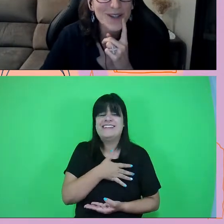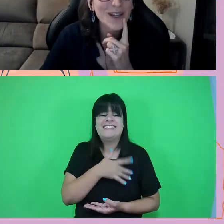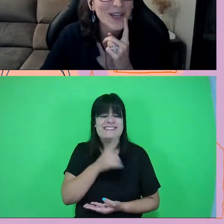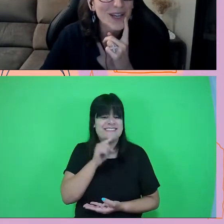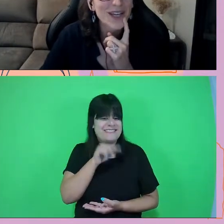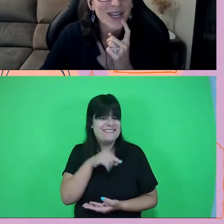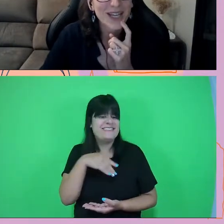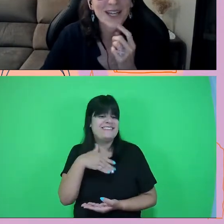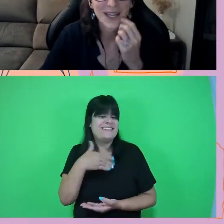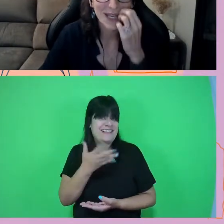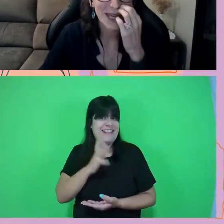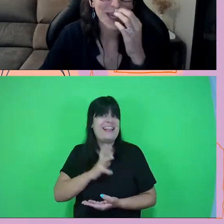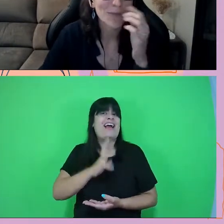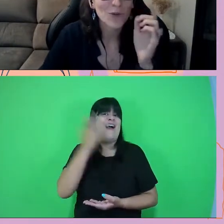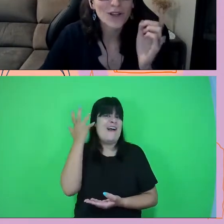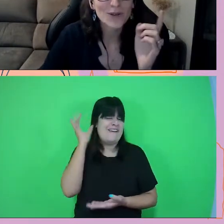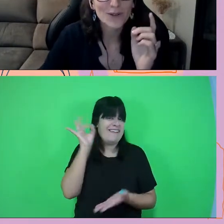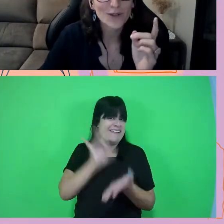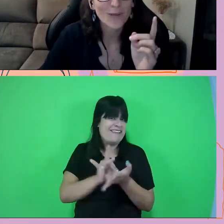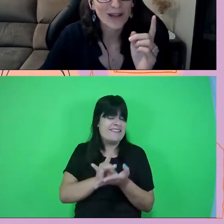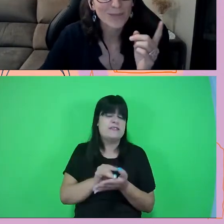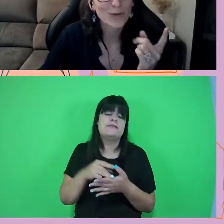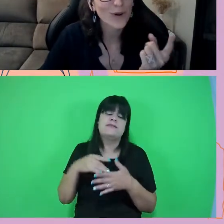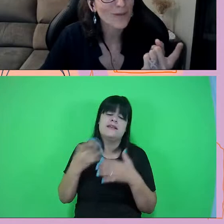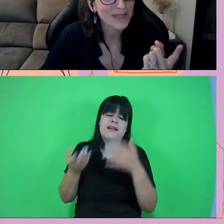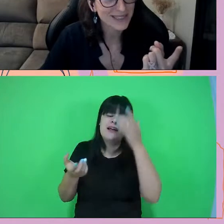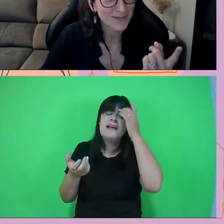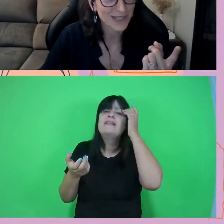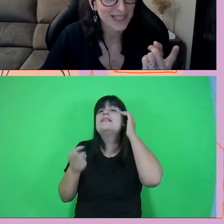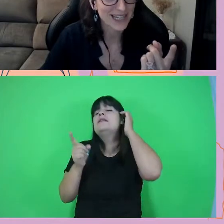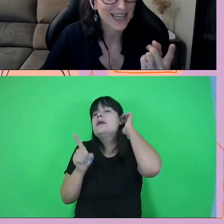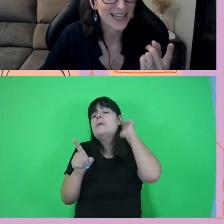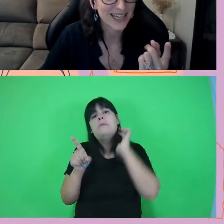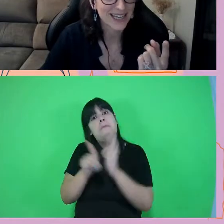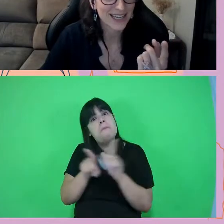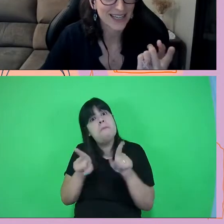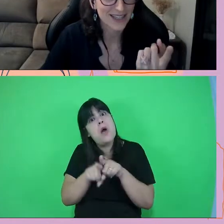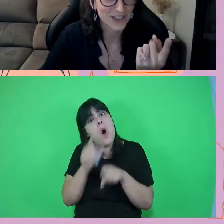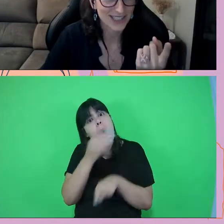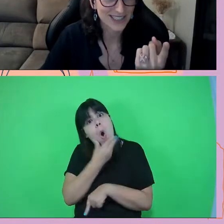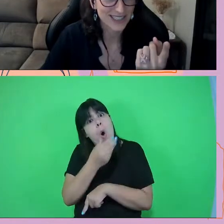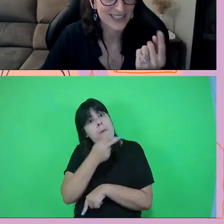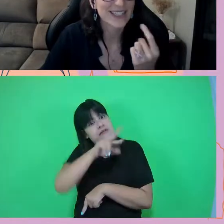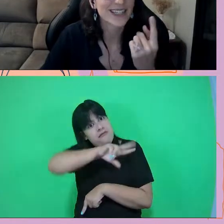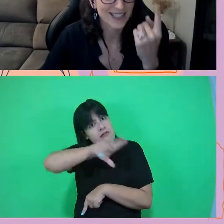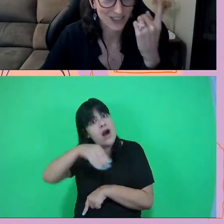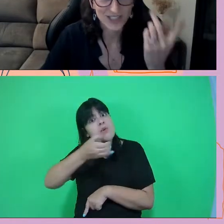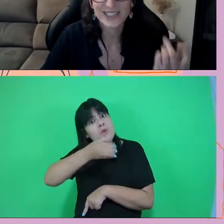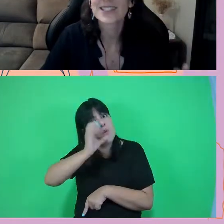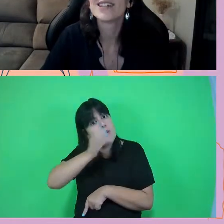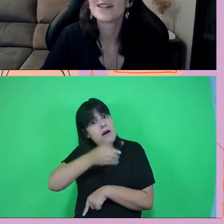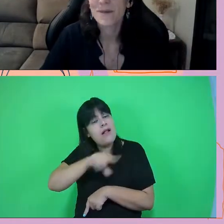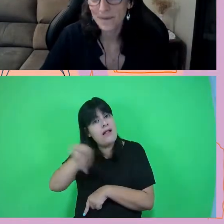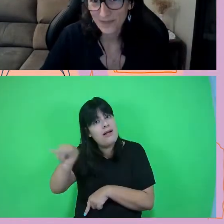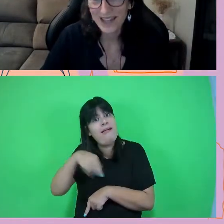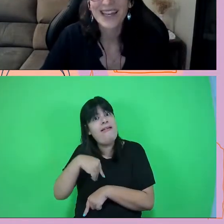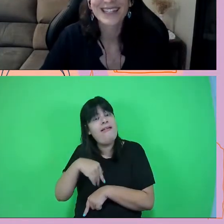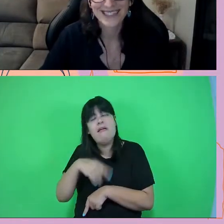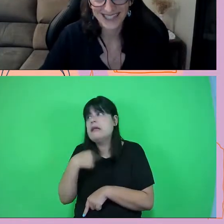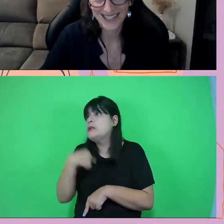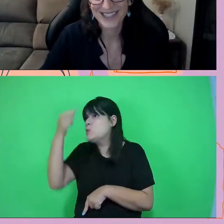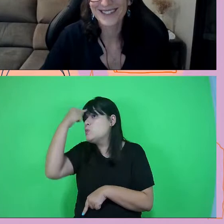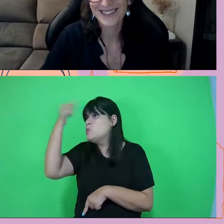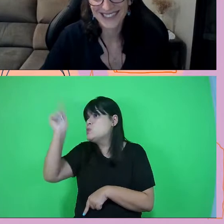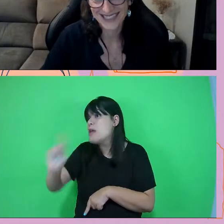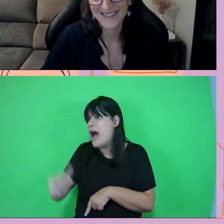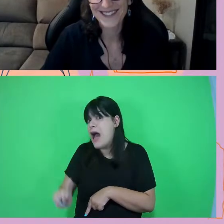É isso que acontece. E muito tomada por homens também, né? Exatamente, Jaci, os homens não sabem, né? Exato,